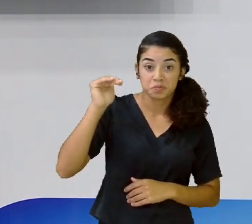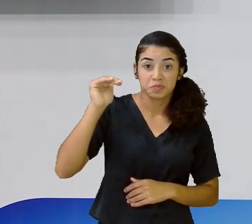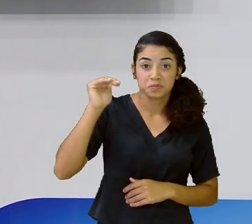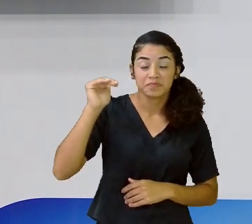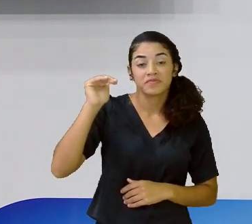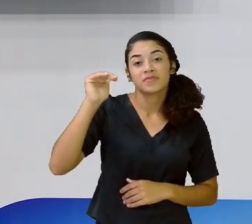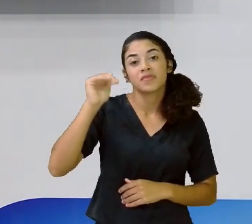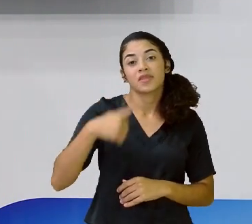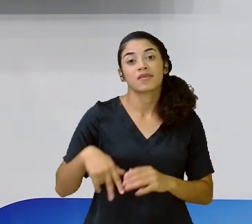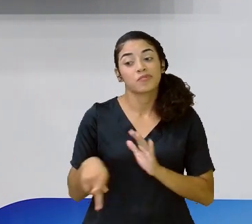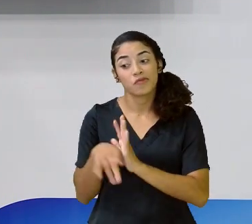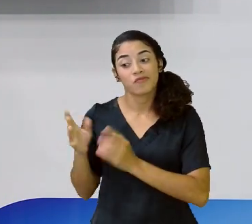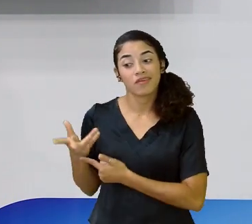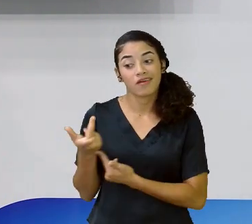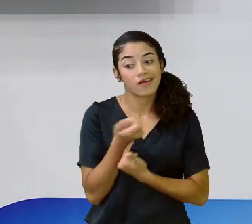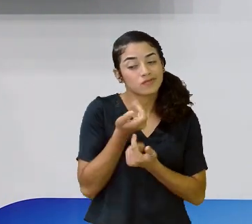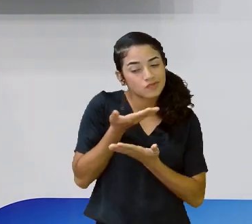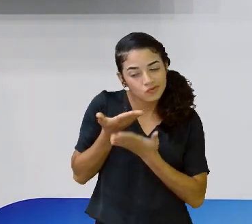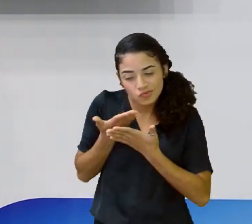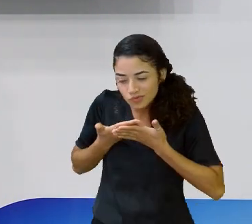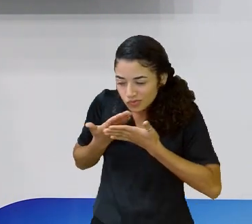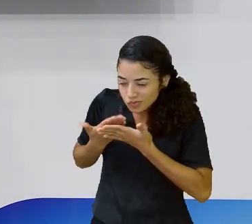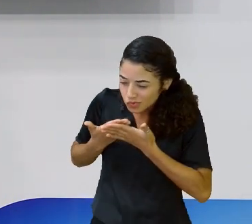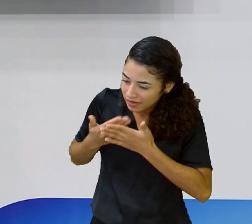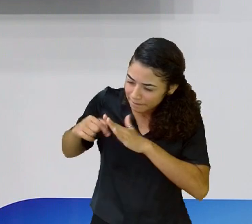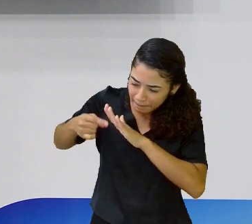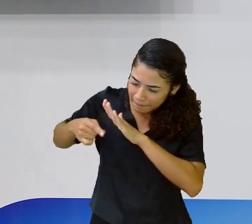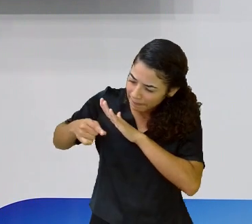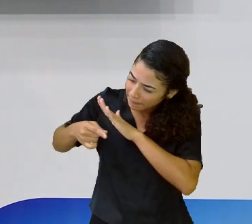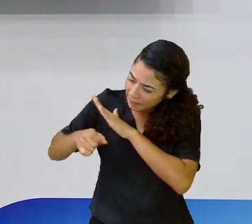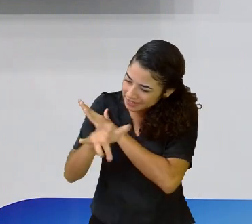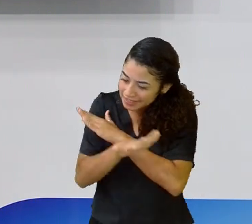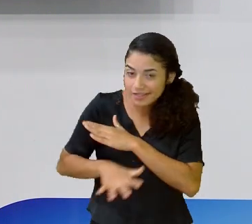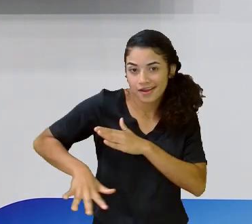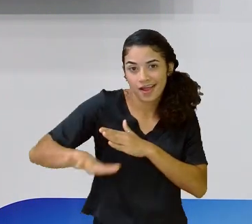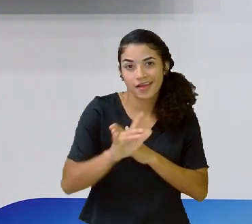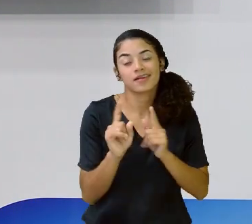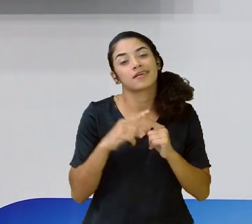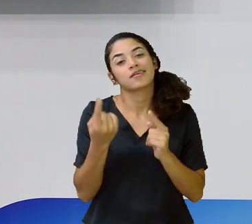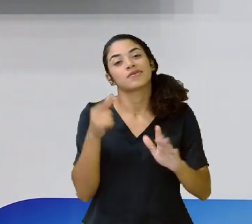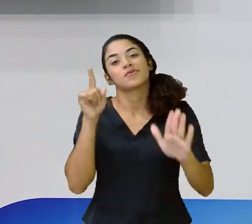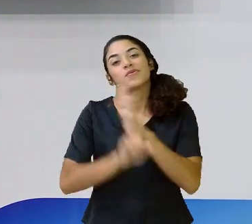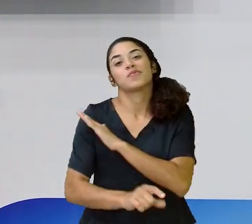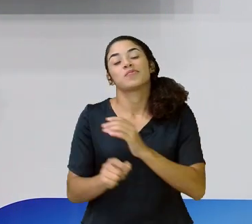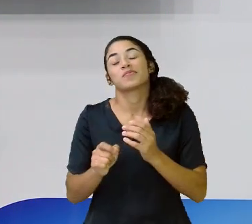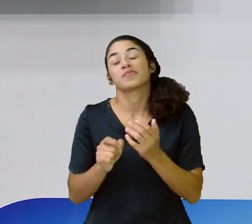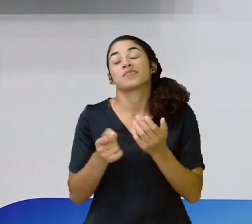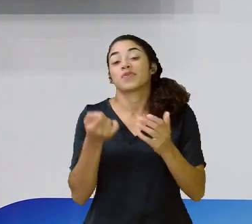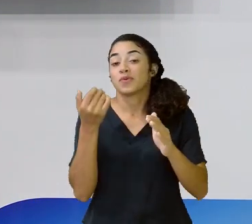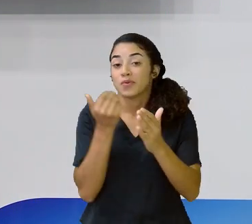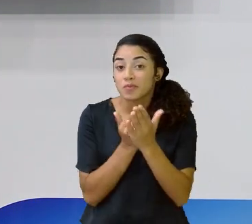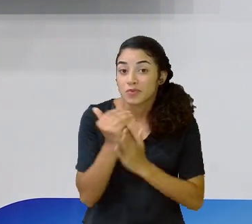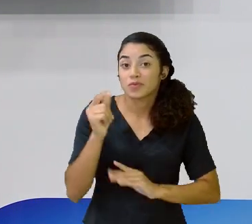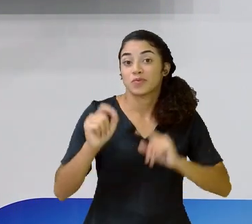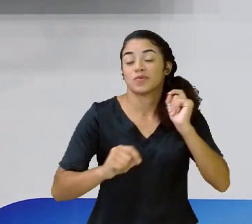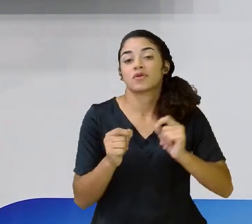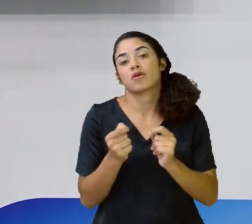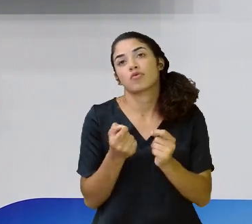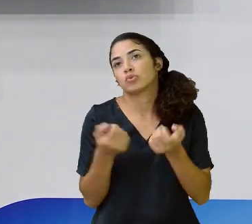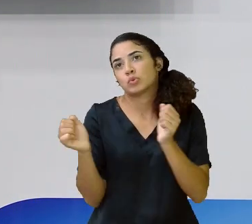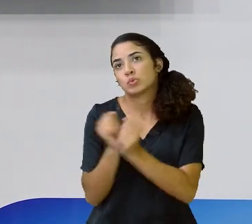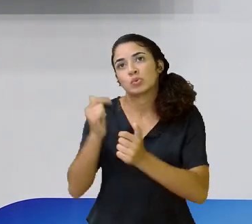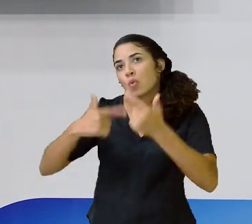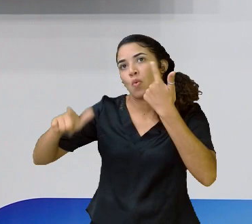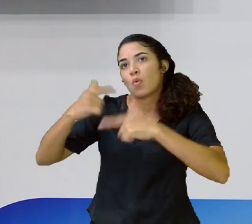artista, foi estudando cada vez mais sobre a área e ela começou a se envolver com outros